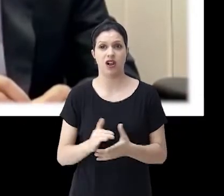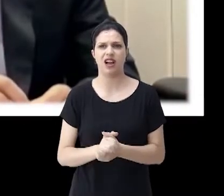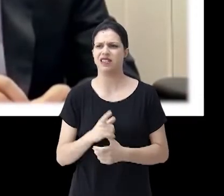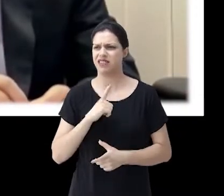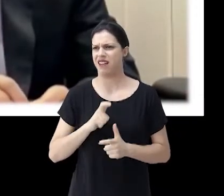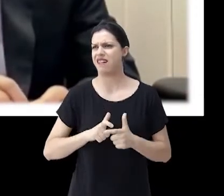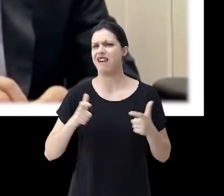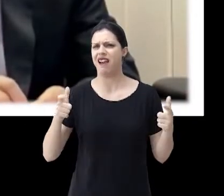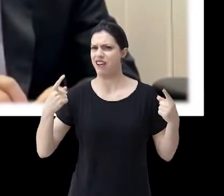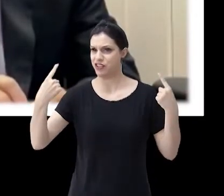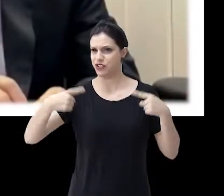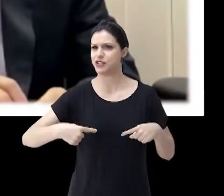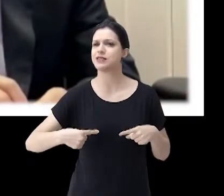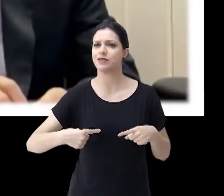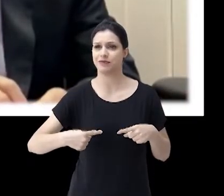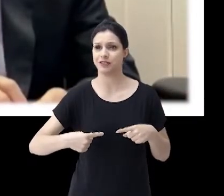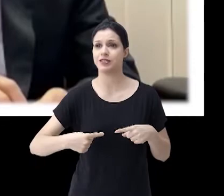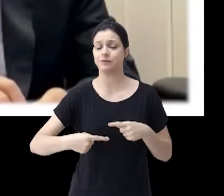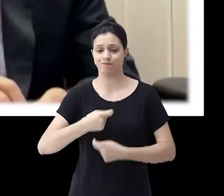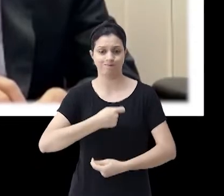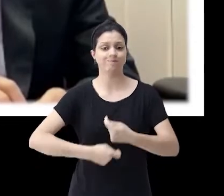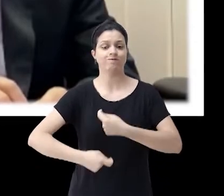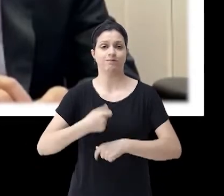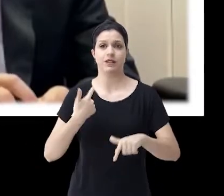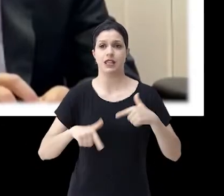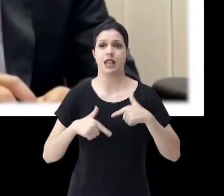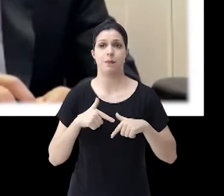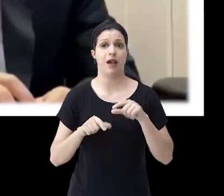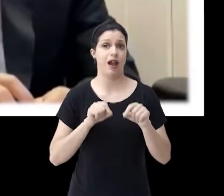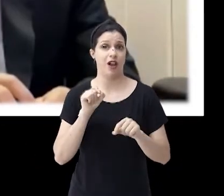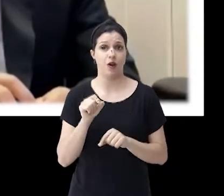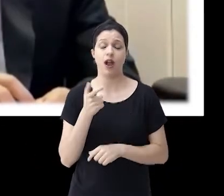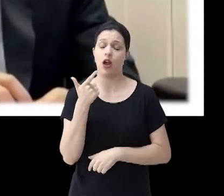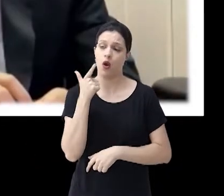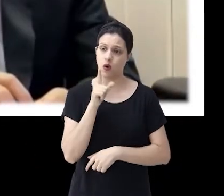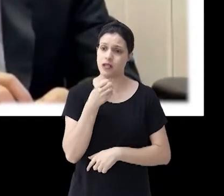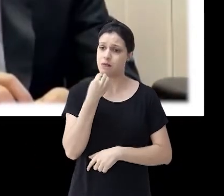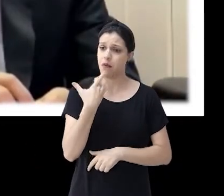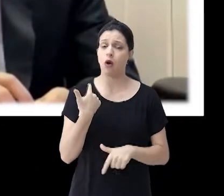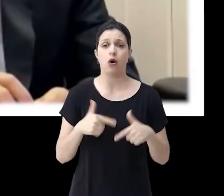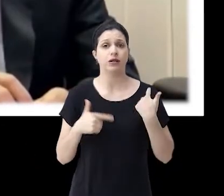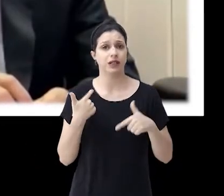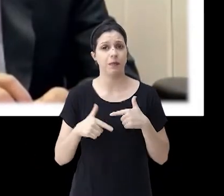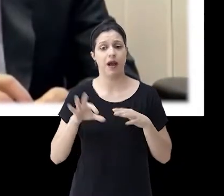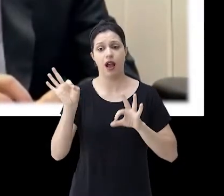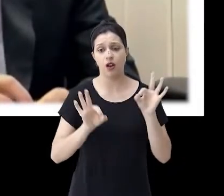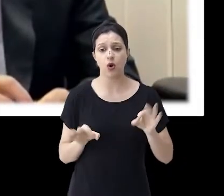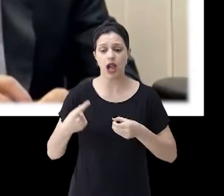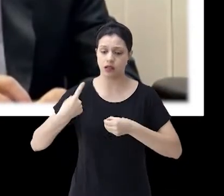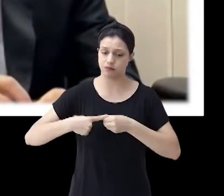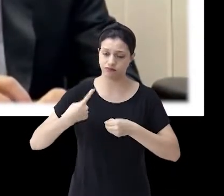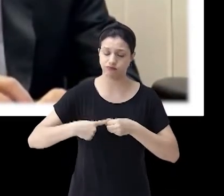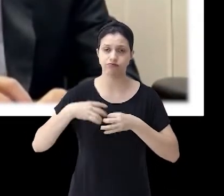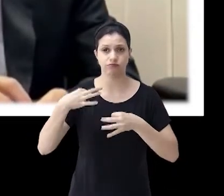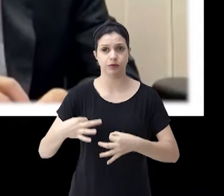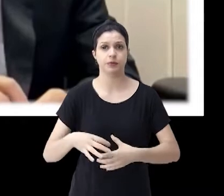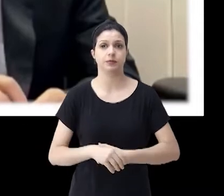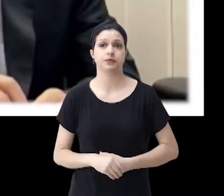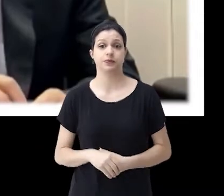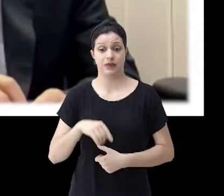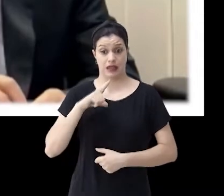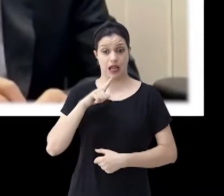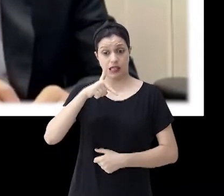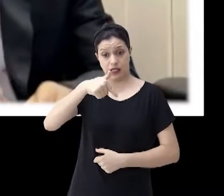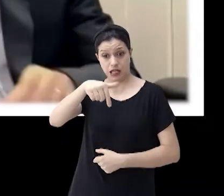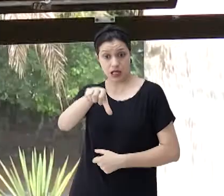prefeitas que foram eleitos agora. Os grandes desafios de uma gestão é fazer uma boa gestão, é